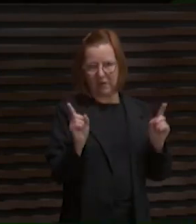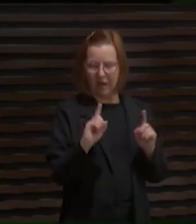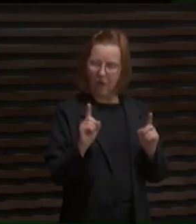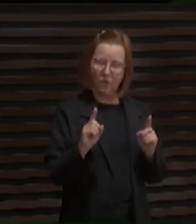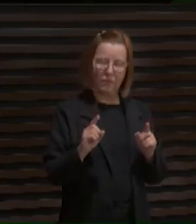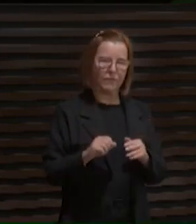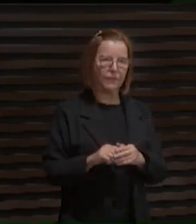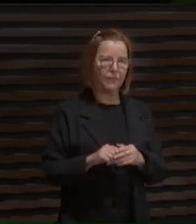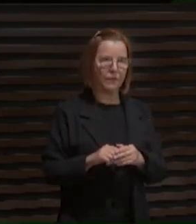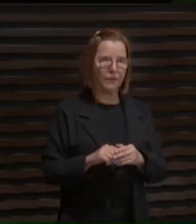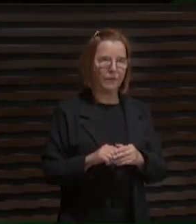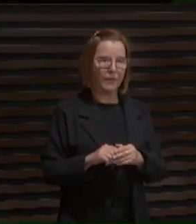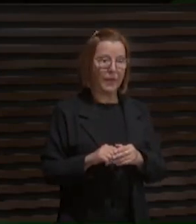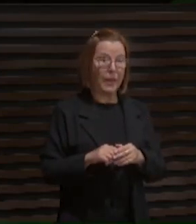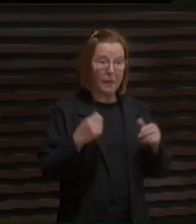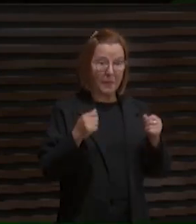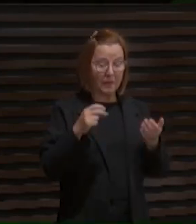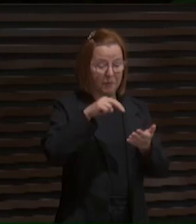sair correndo e voltar para Cristo.